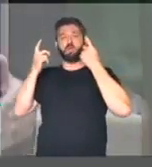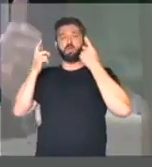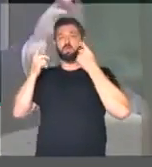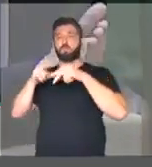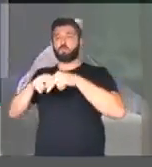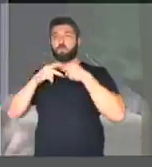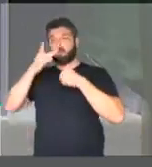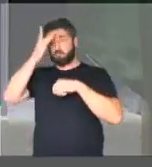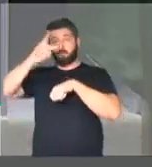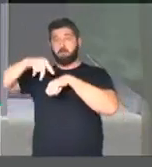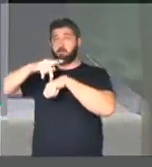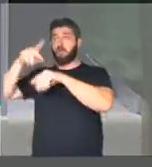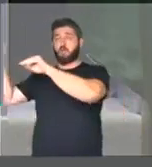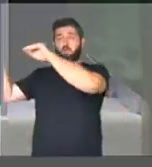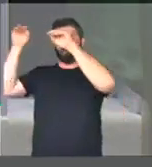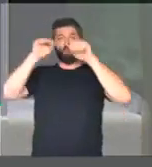com os imigrantes,